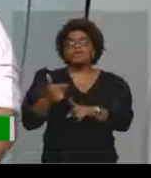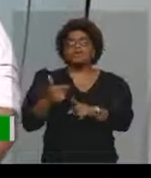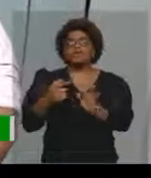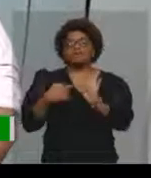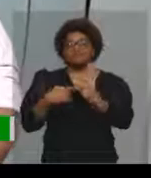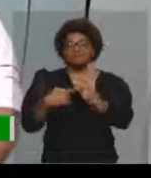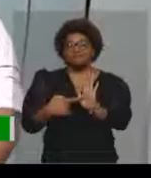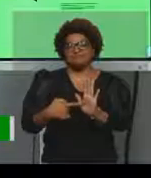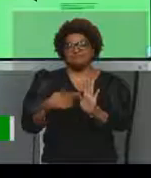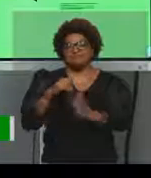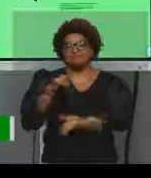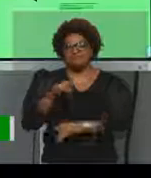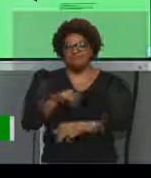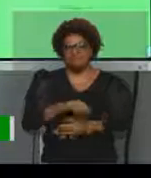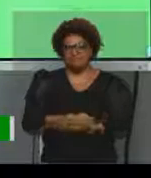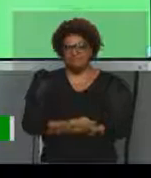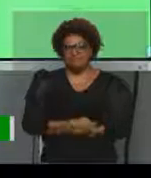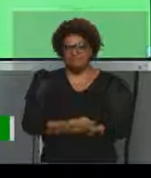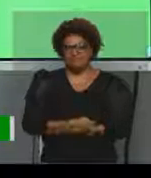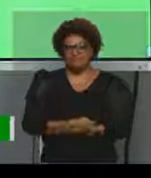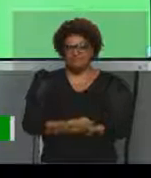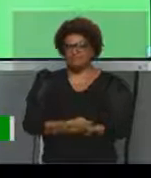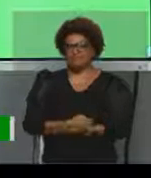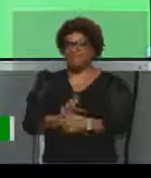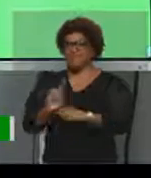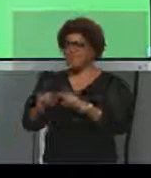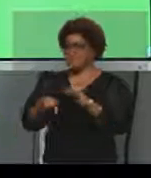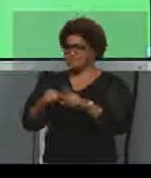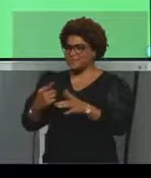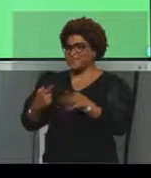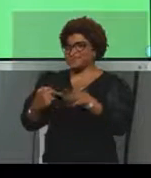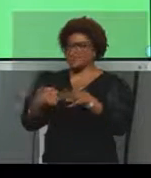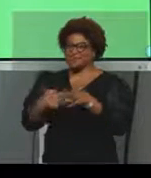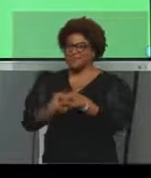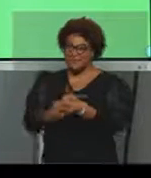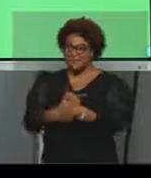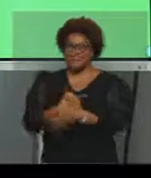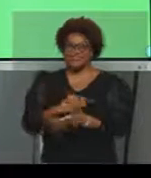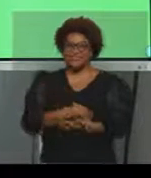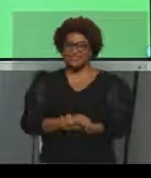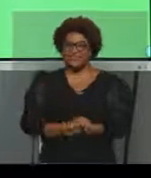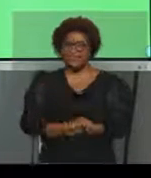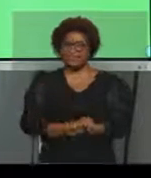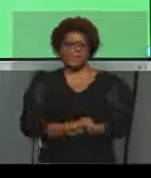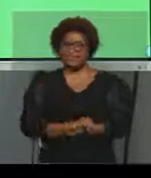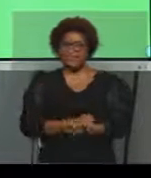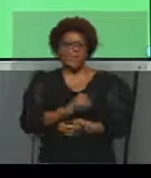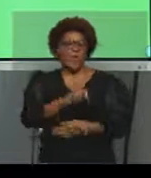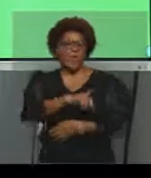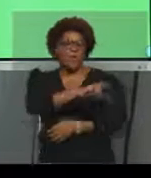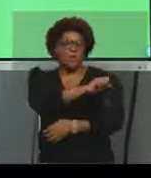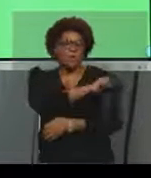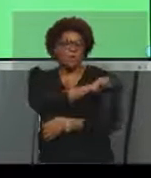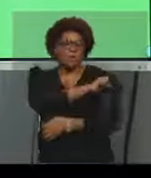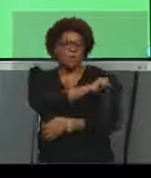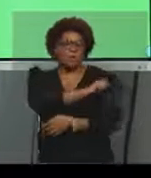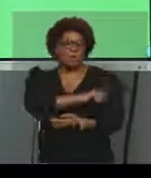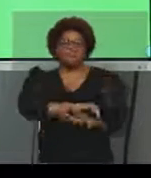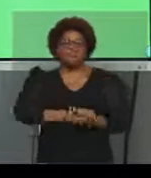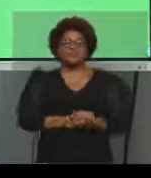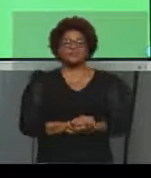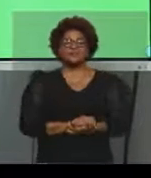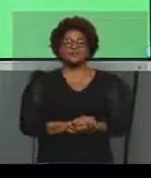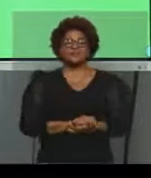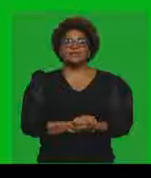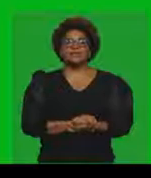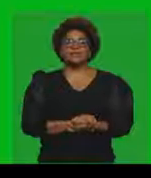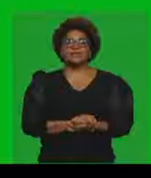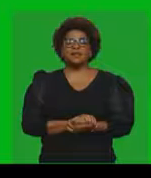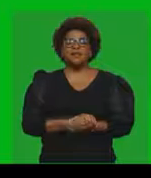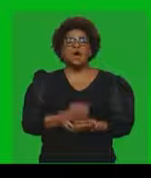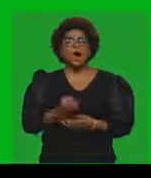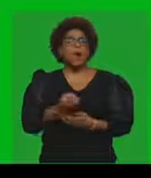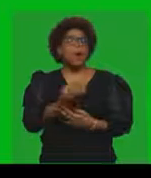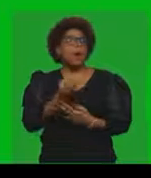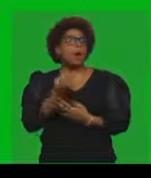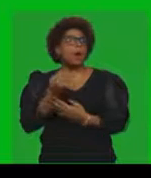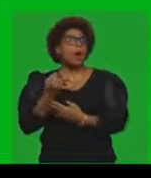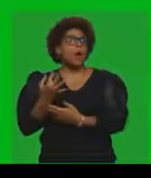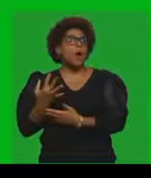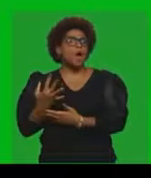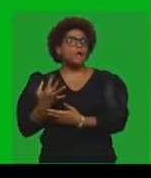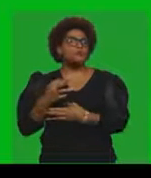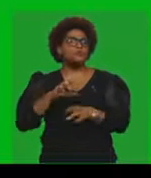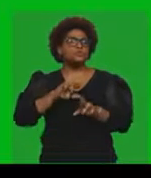Com certeza. Vamos para a próxima. Nossa próxima dúvida agora é uma dúvida de 8º ano. Quais as liberdades